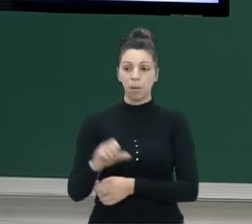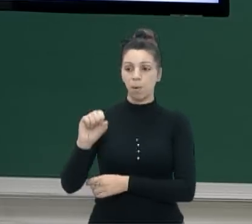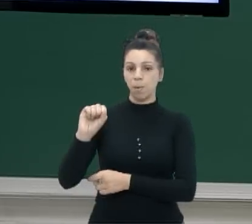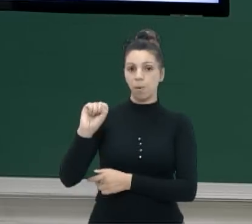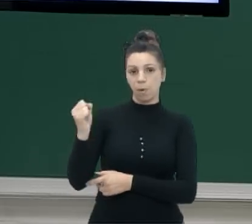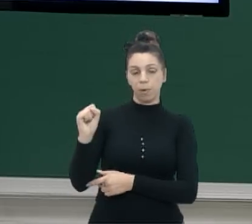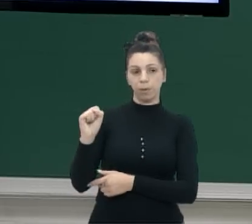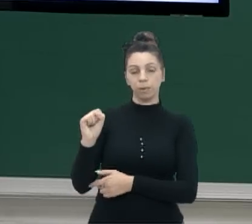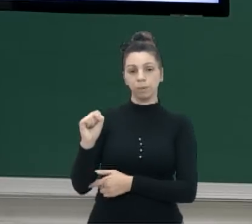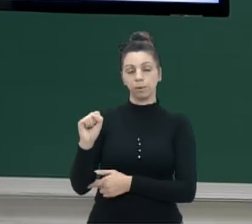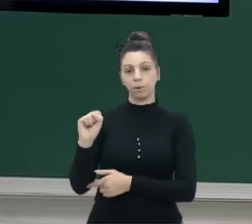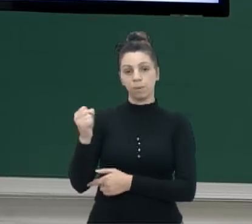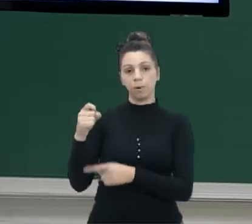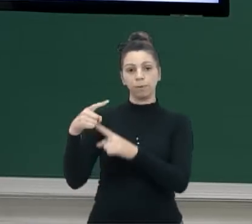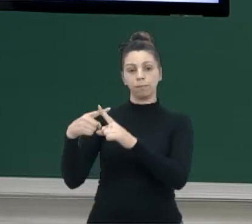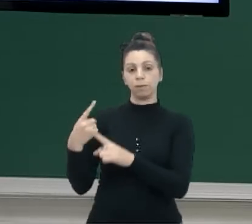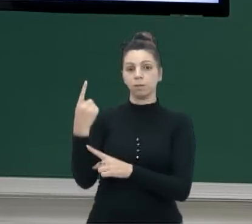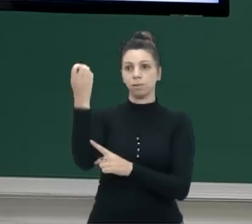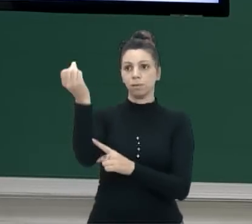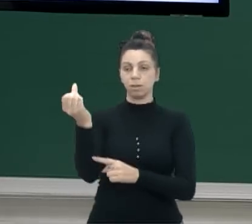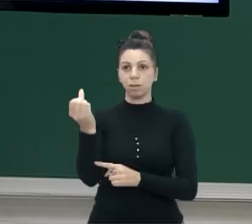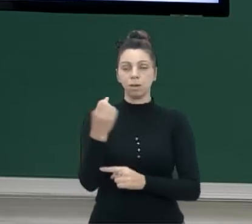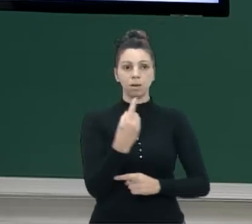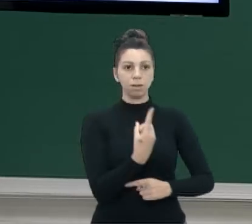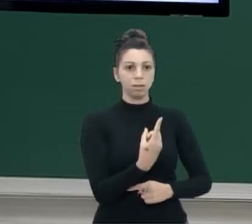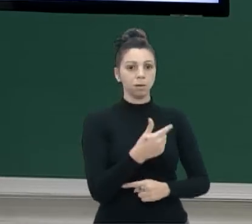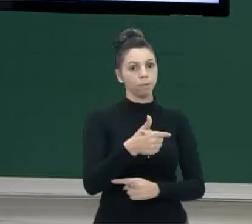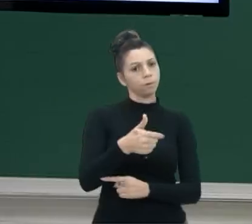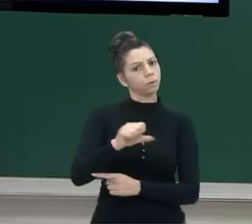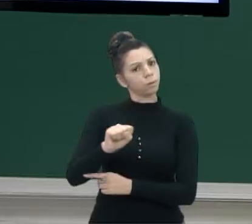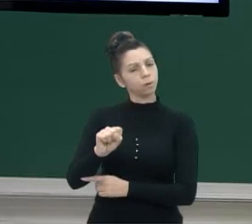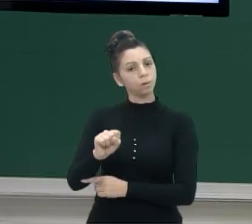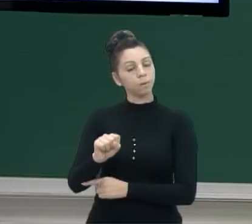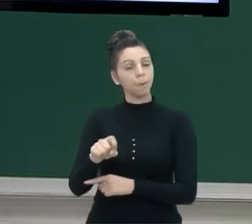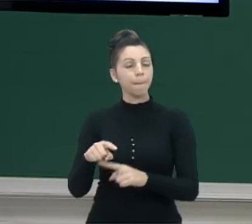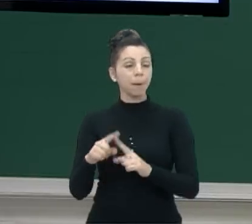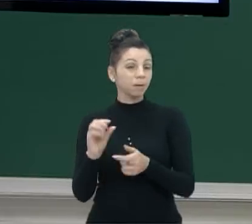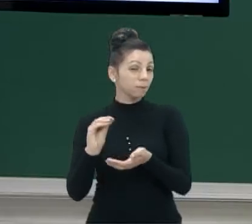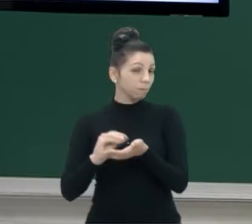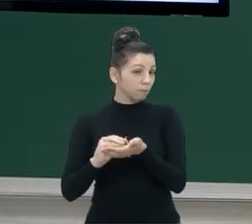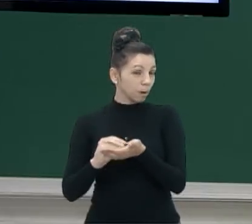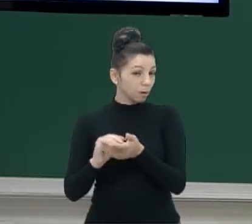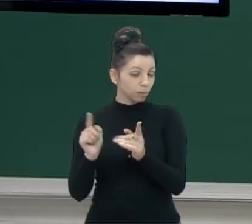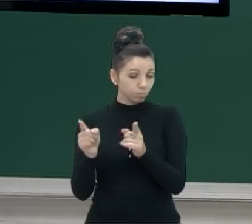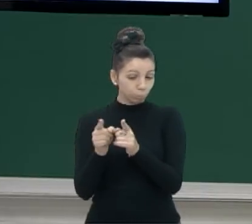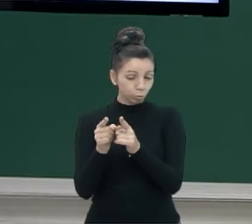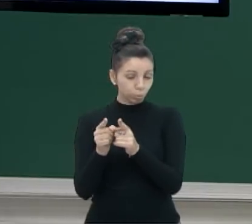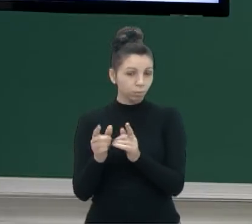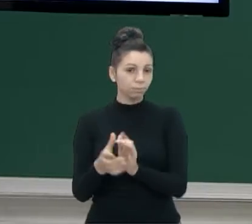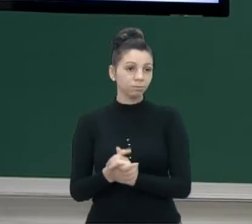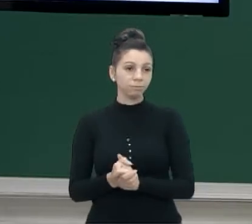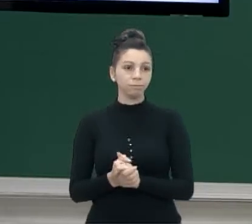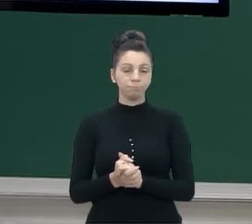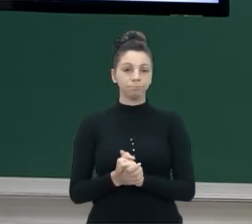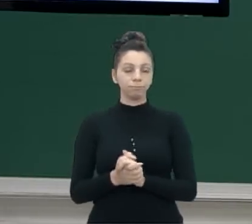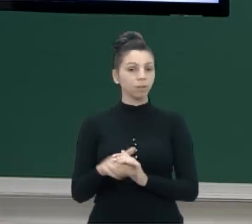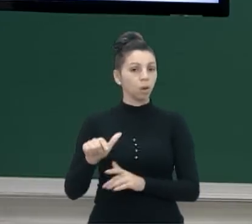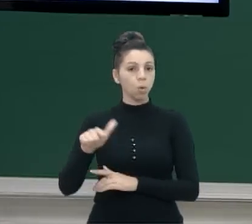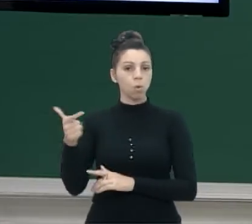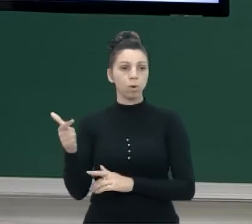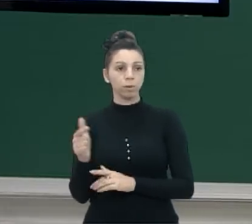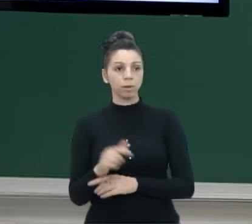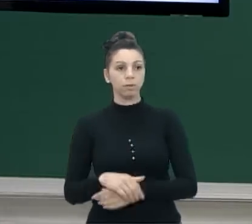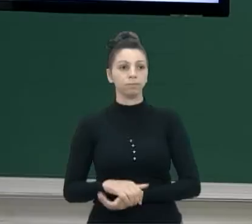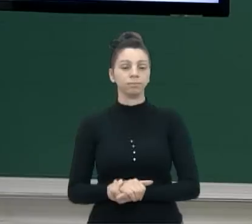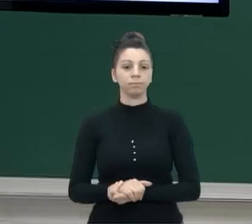8. 8 vezes 16, 128. Mas ainda sobrou um pedacinho. Então, vamos para a próxima casa,